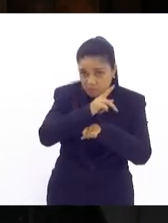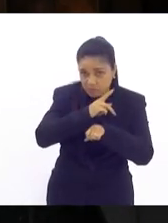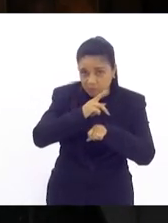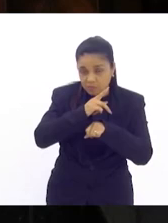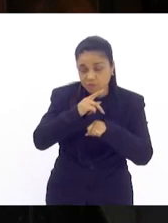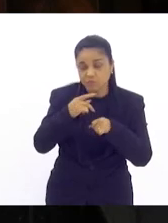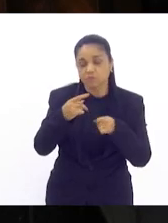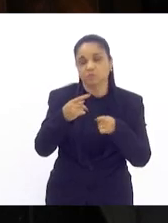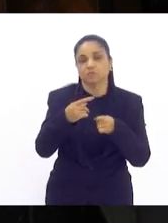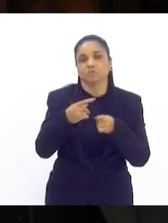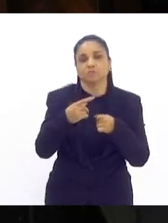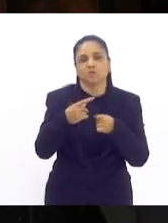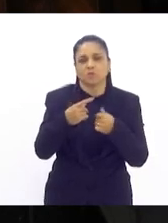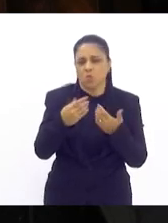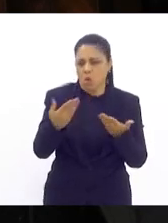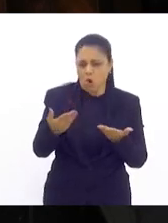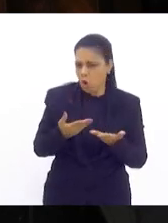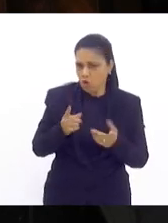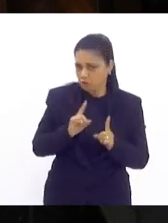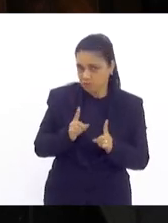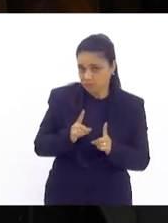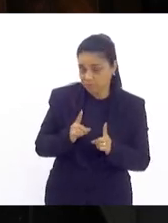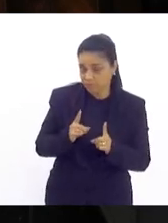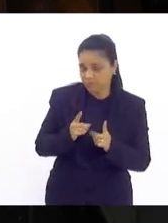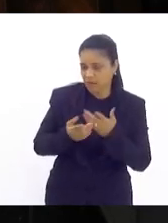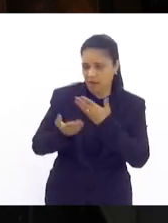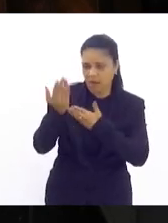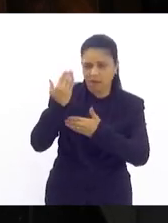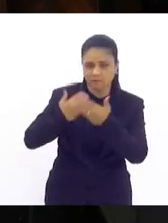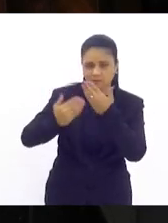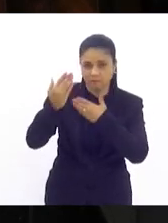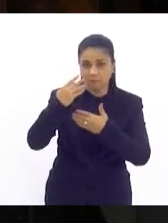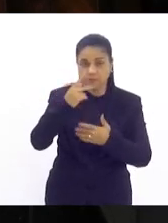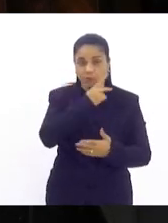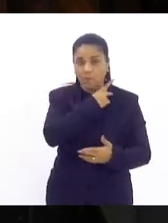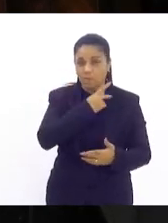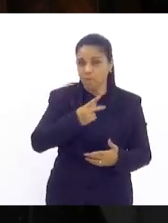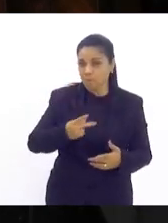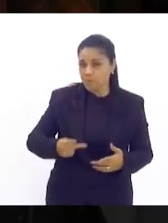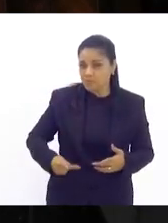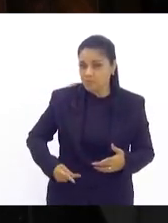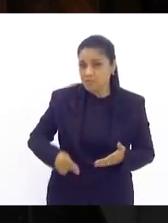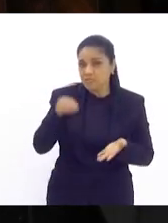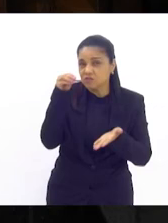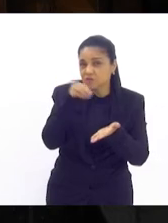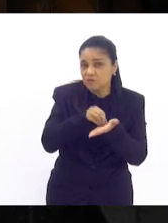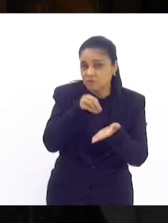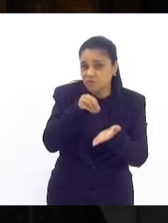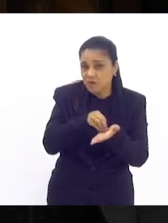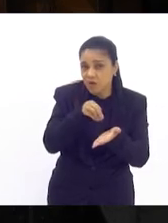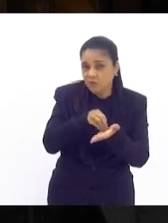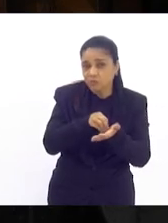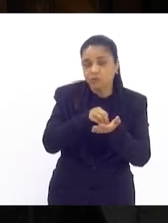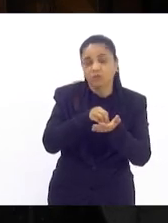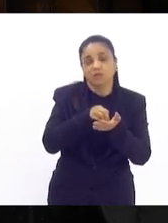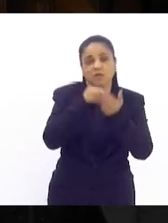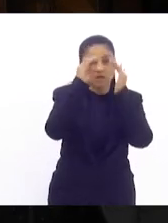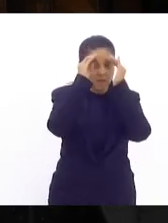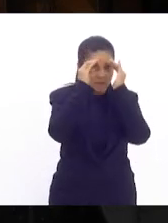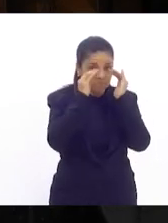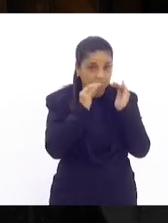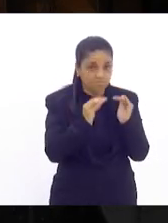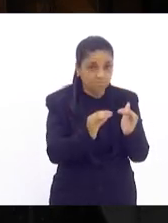hoje que os presidentes da república tenham respeito